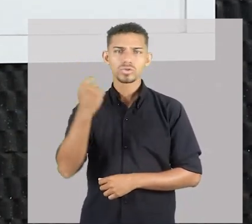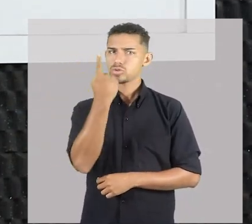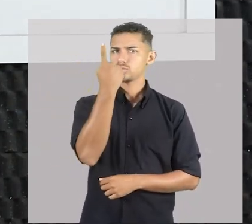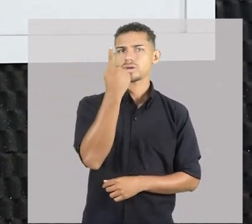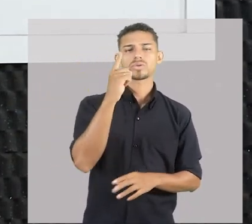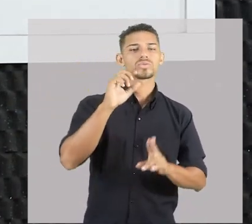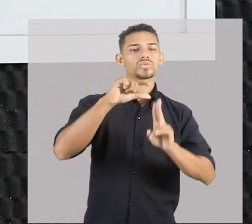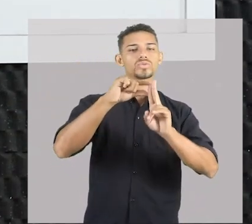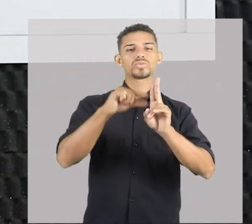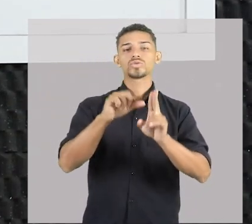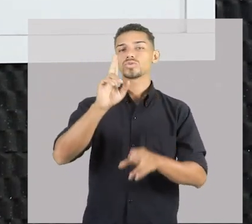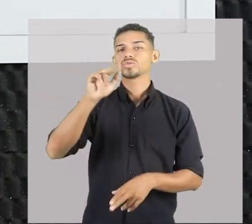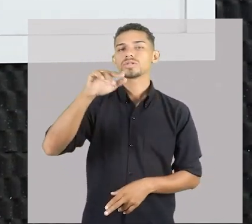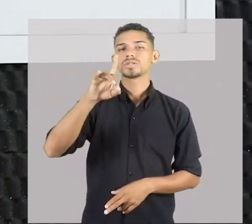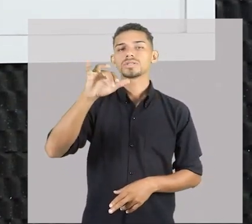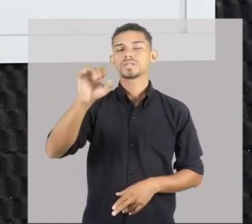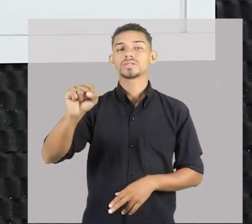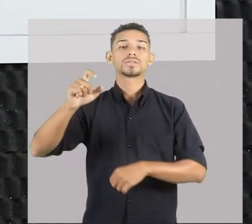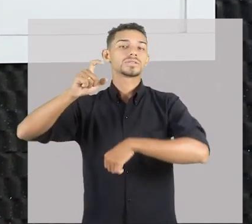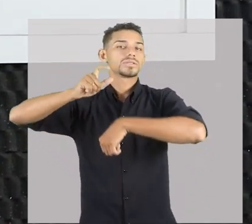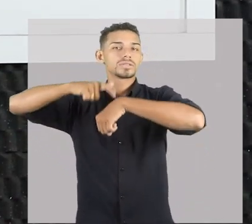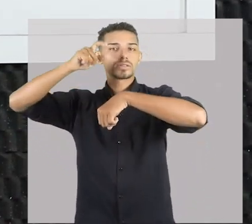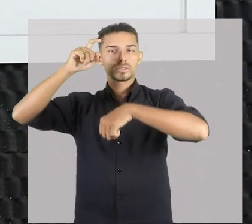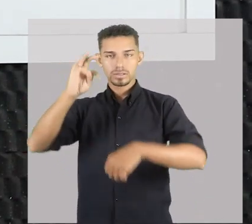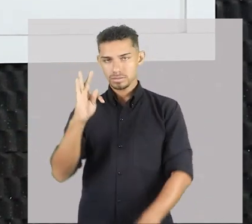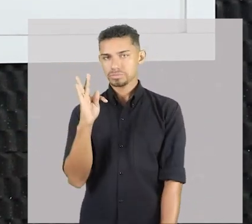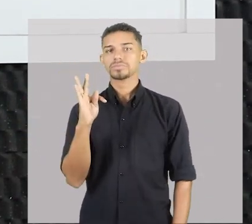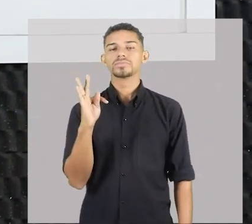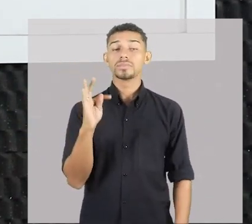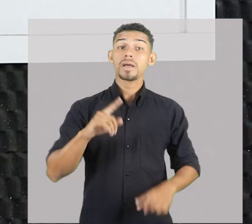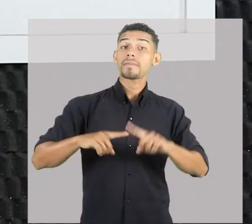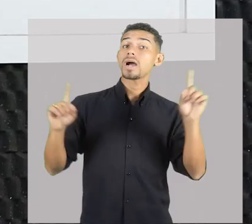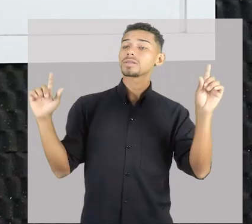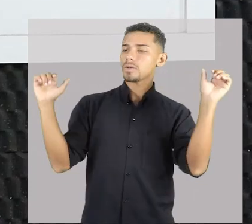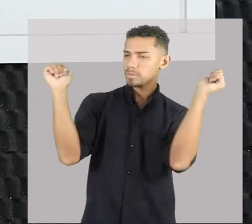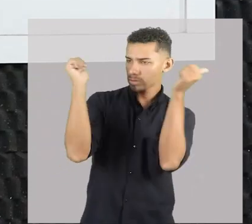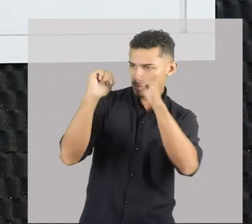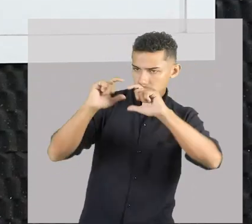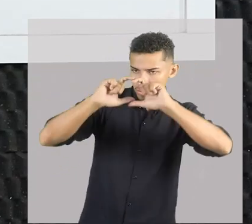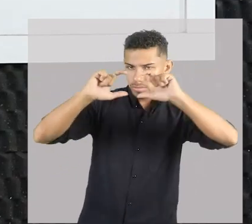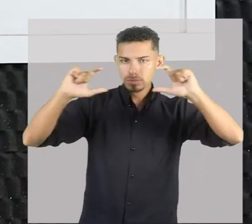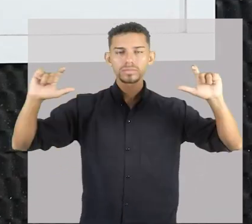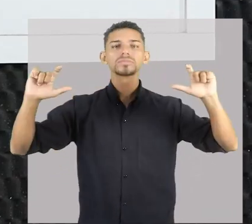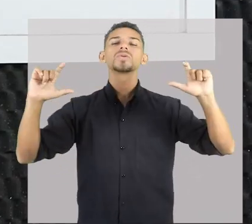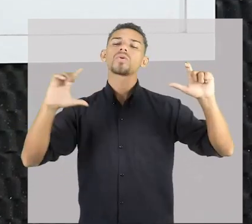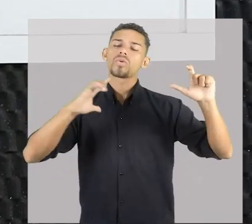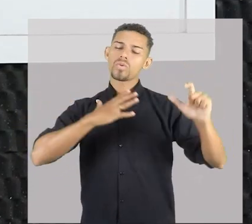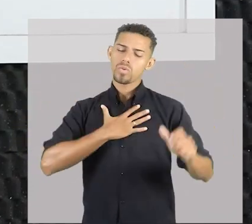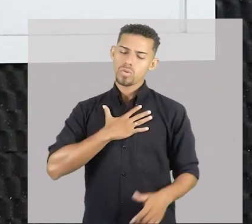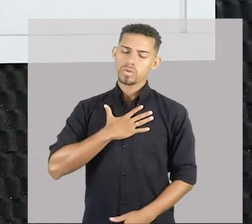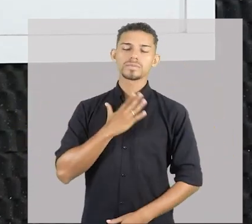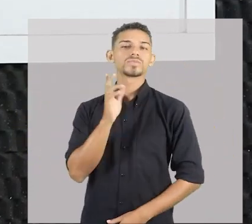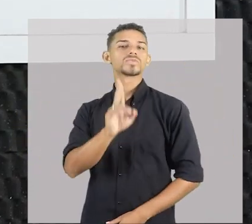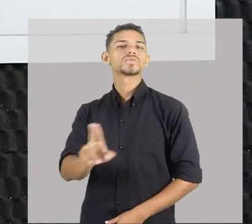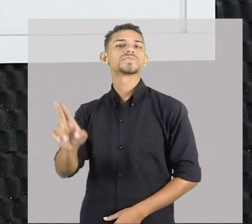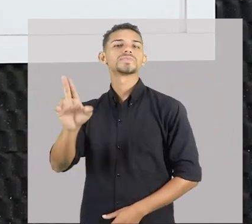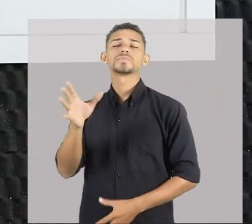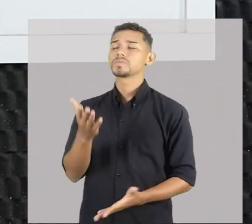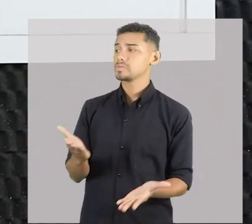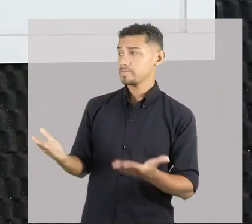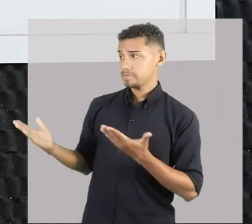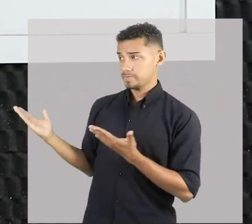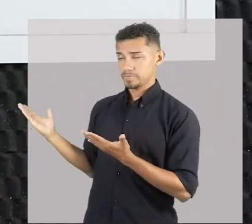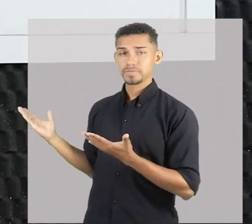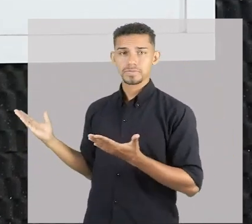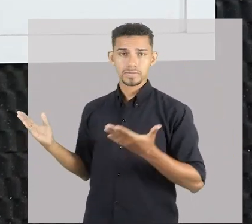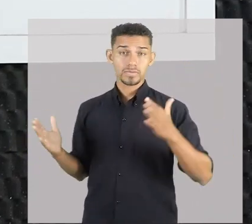tá? Mas tem uma formulazinha que eu gosto de usar, é assim, ó, a frequência vai ser o número de